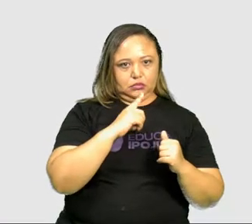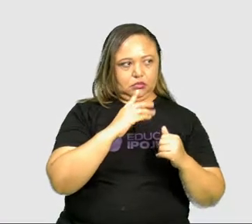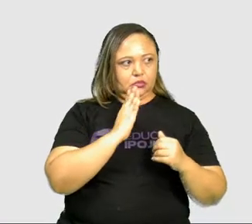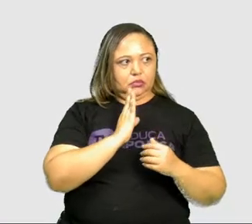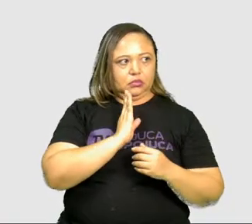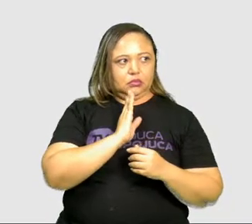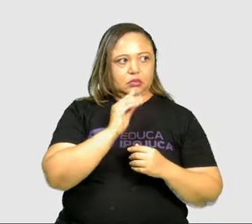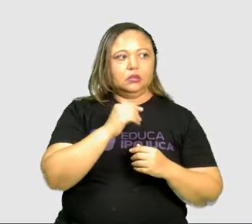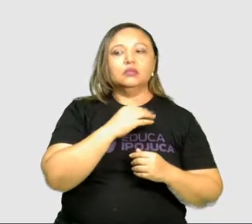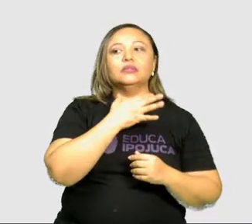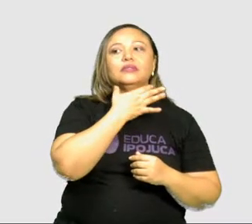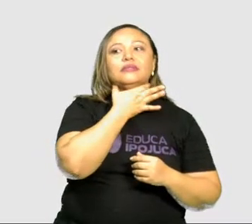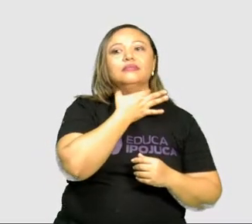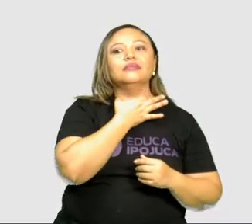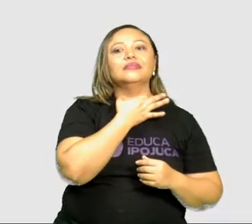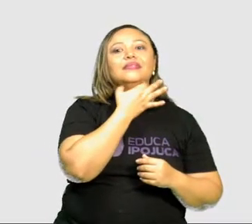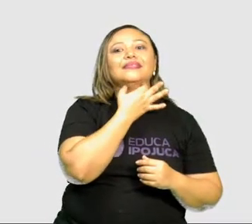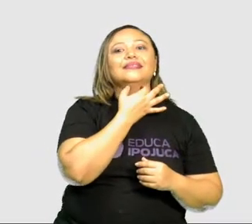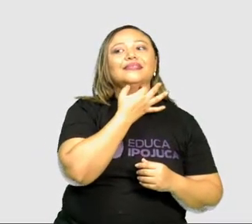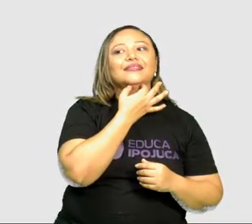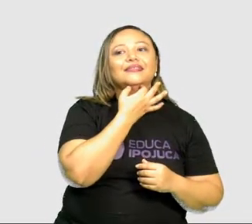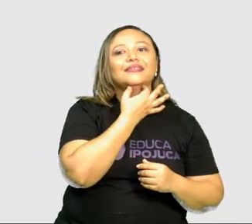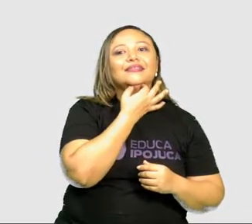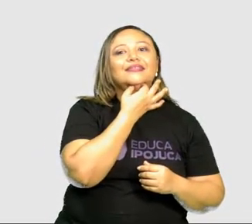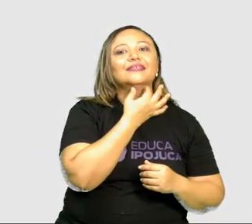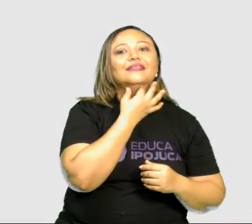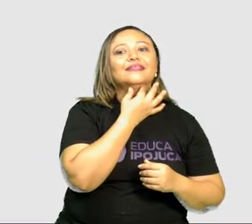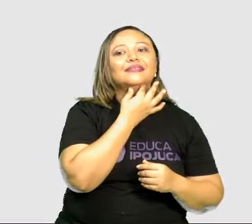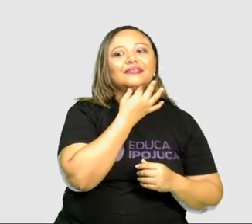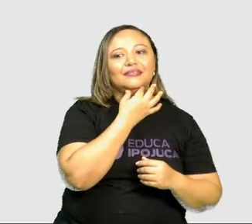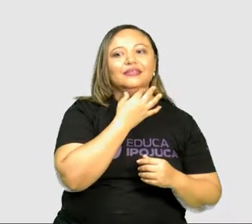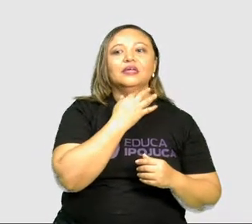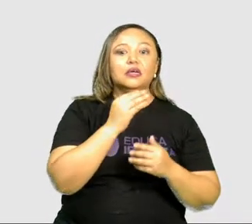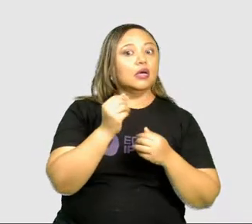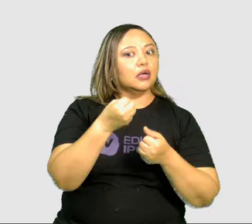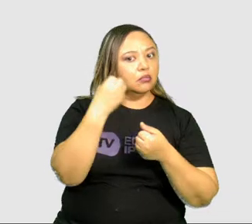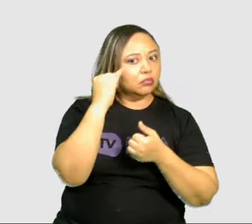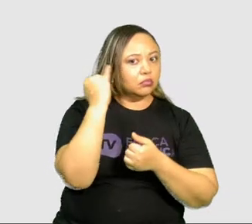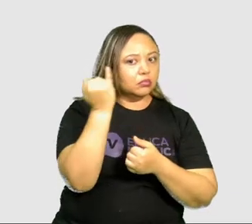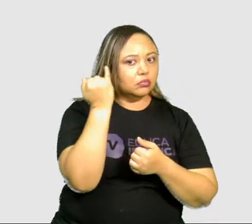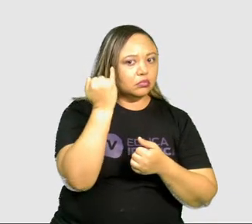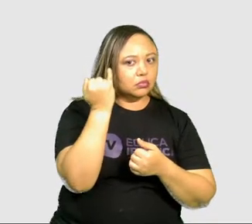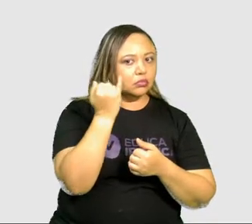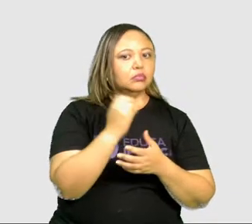a tireoide. Super importante o cuidado em relação a ela, tá bom, pessoal?